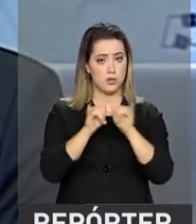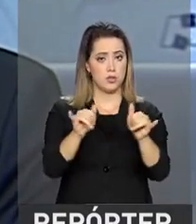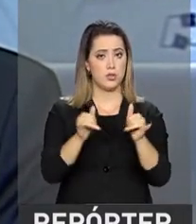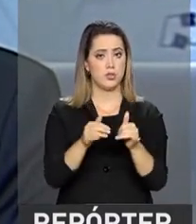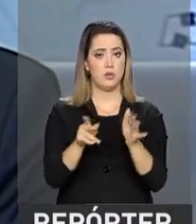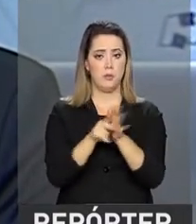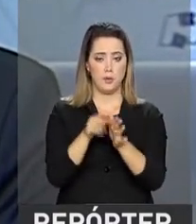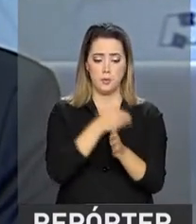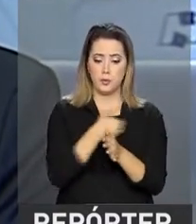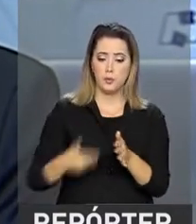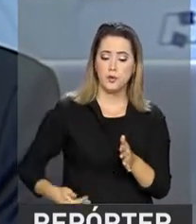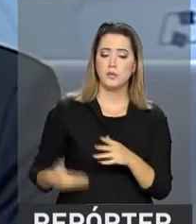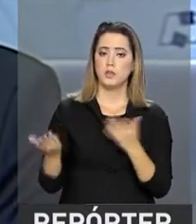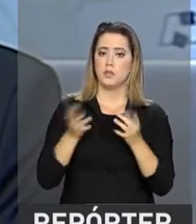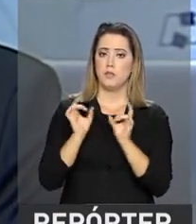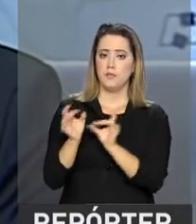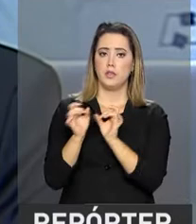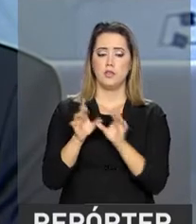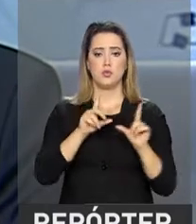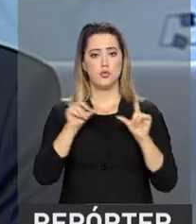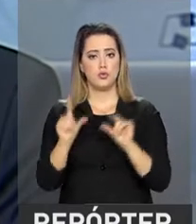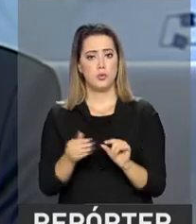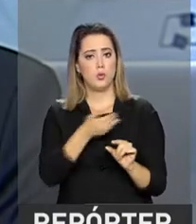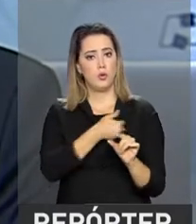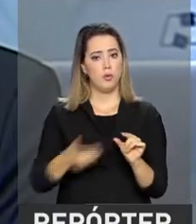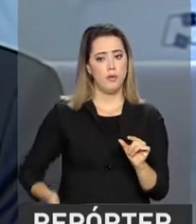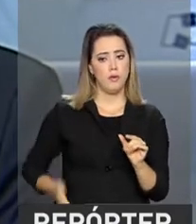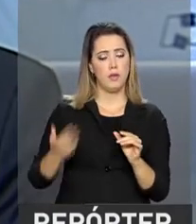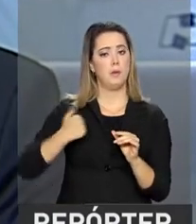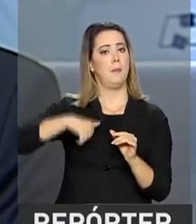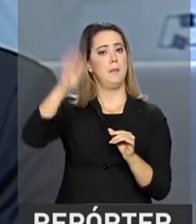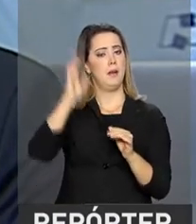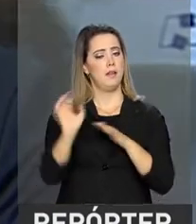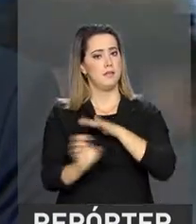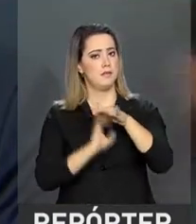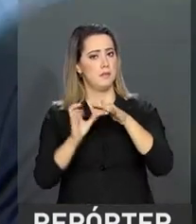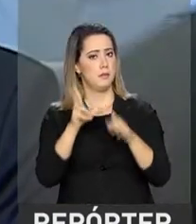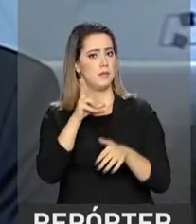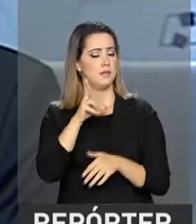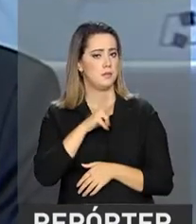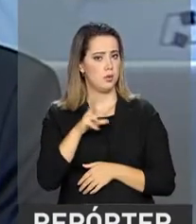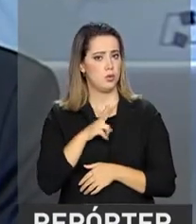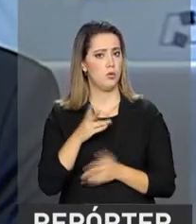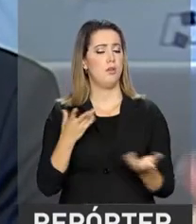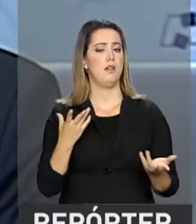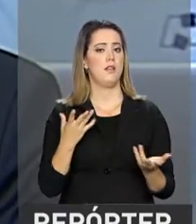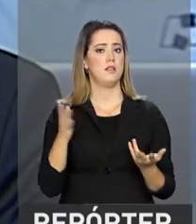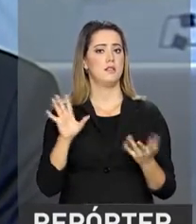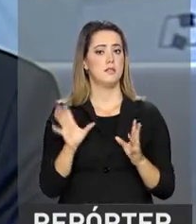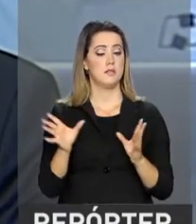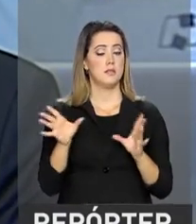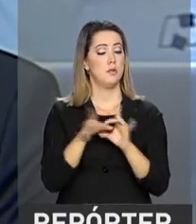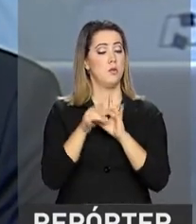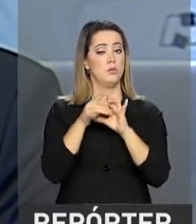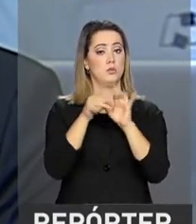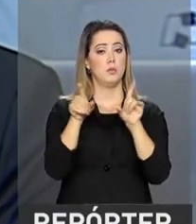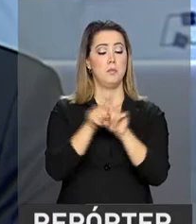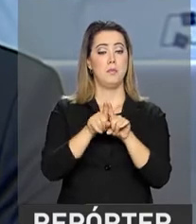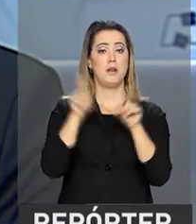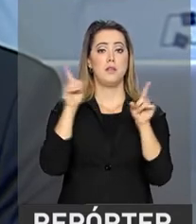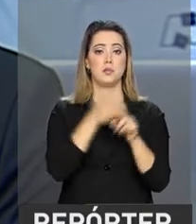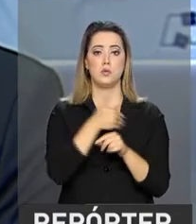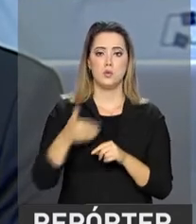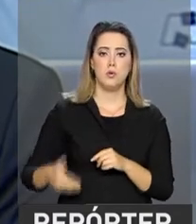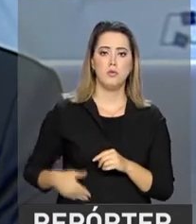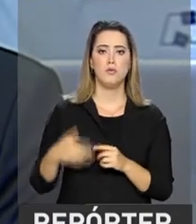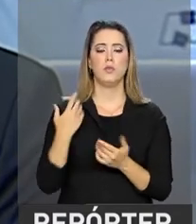profissionalizada demissão da participação do governo que hoje são empresas de quatro mundiais e ainda tem o governo como um